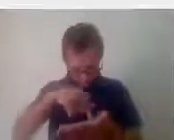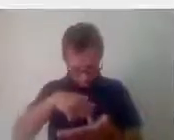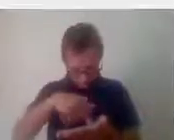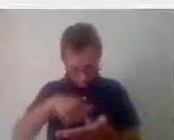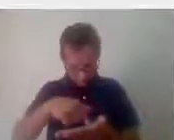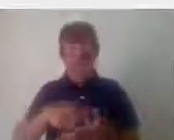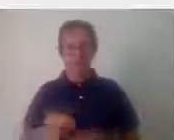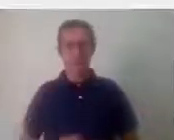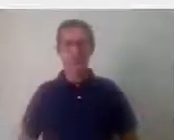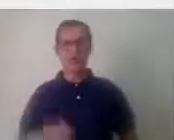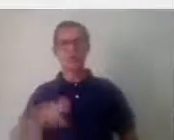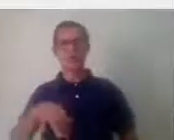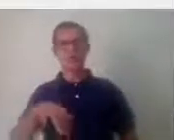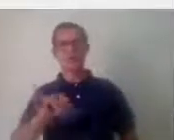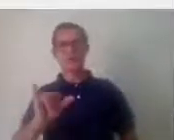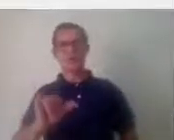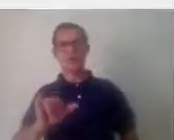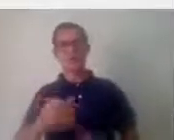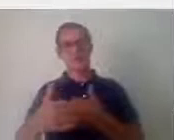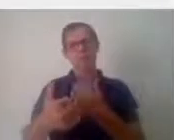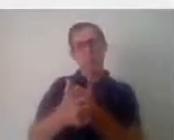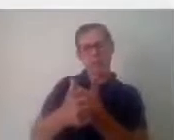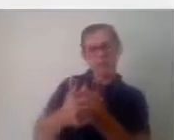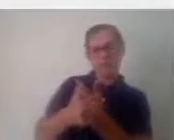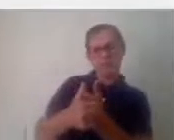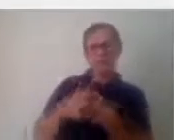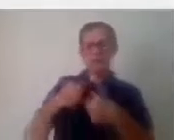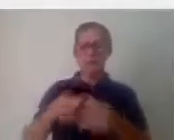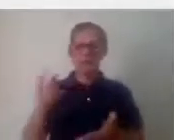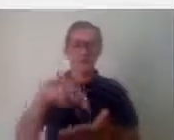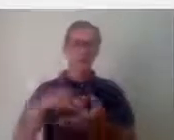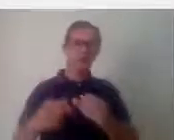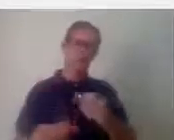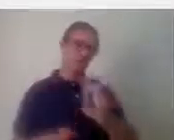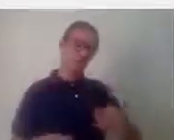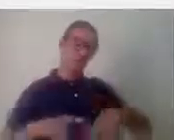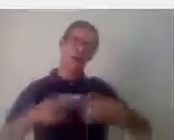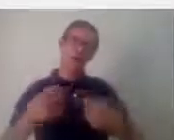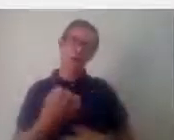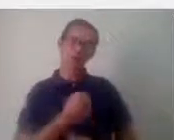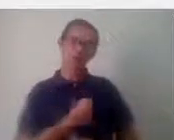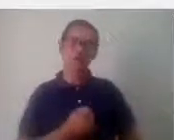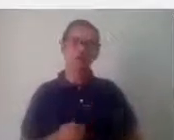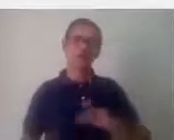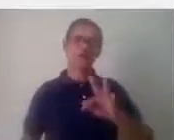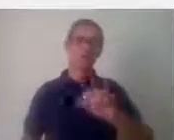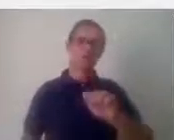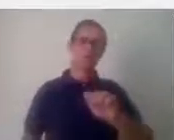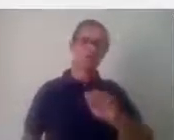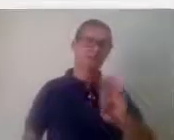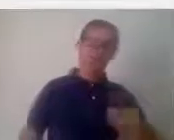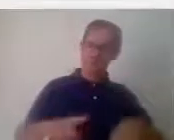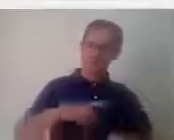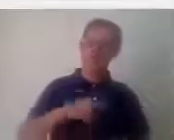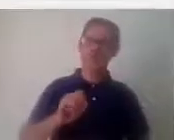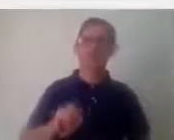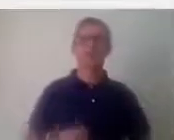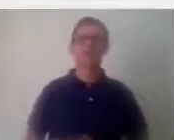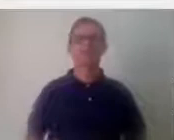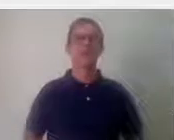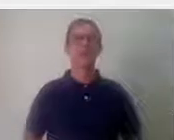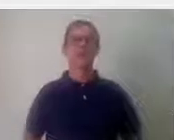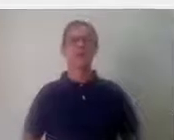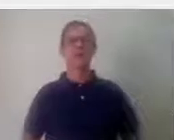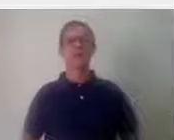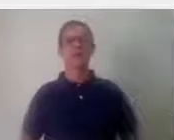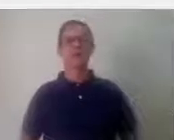quando o x, y está bem próximo desse ponto AB. O número f de AB é o que nós vamos chamar de